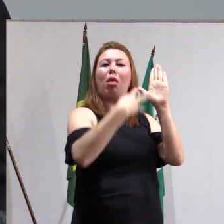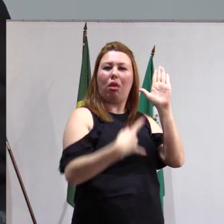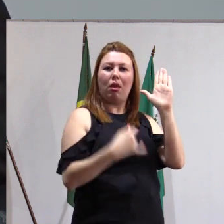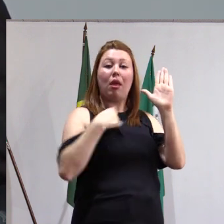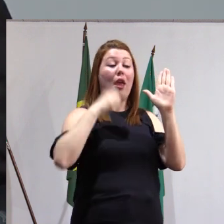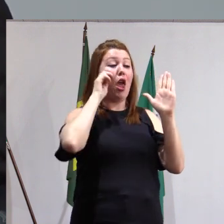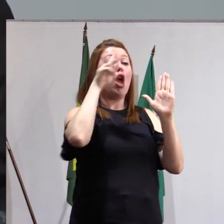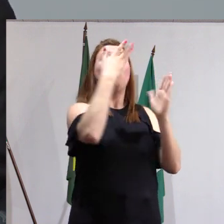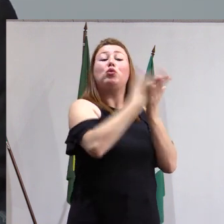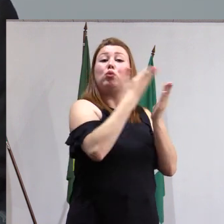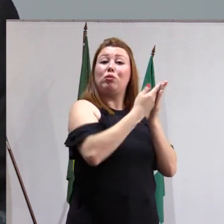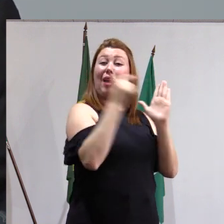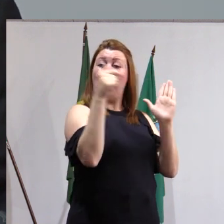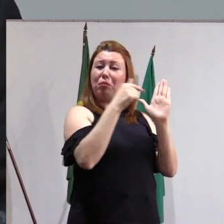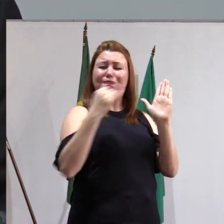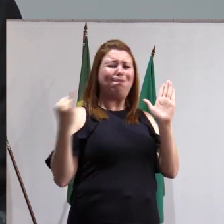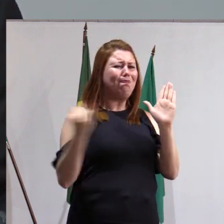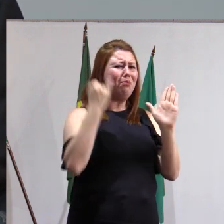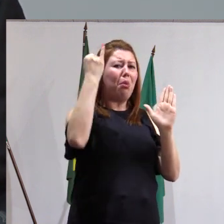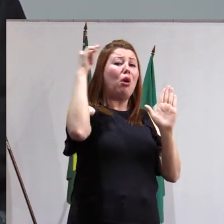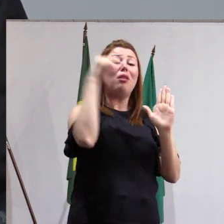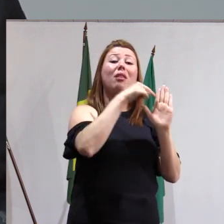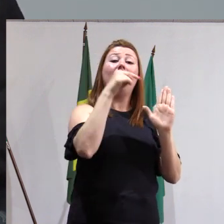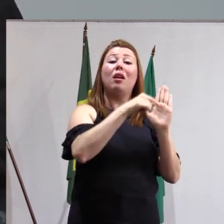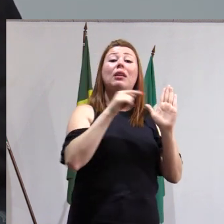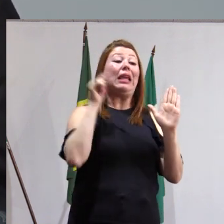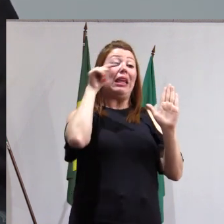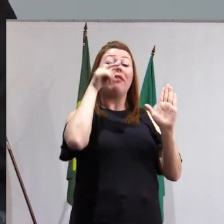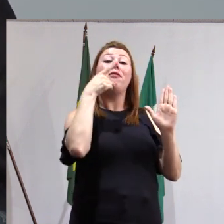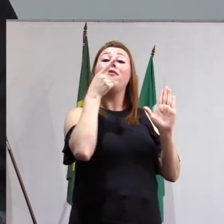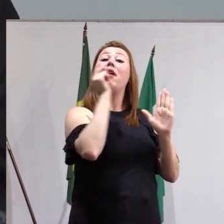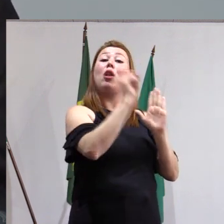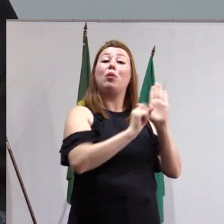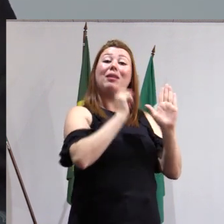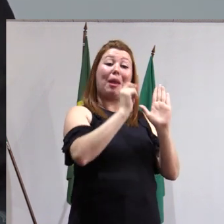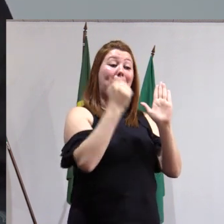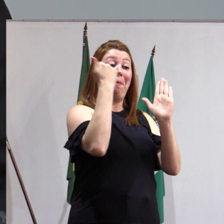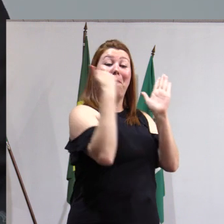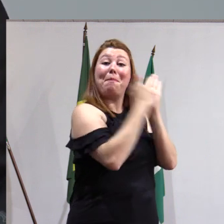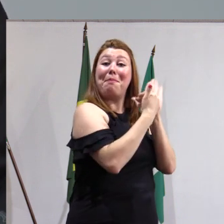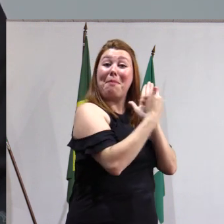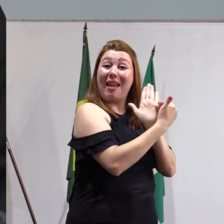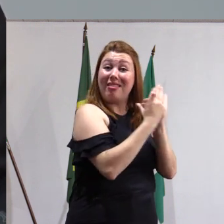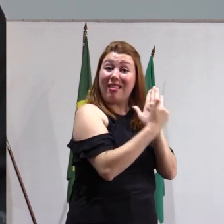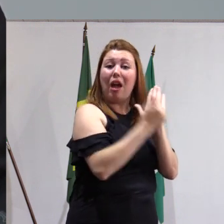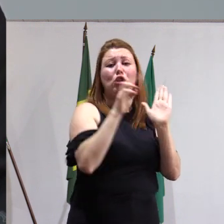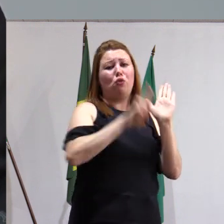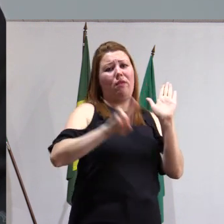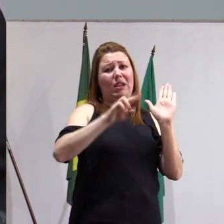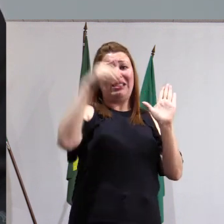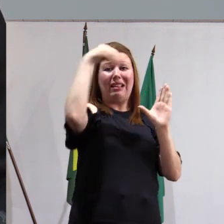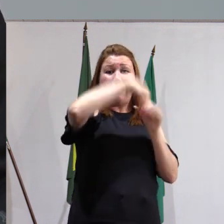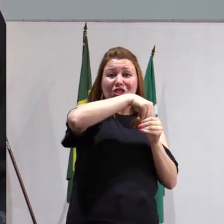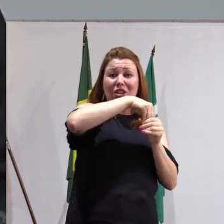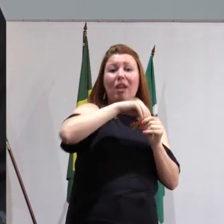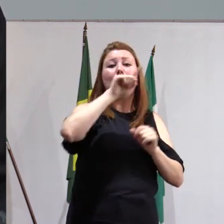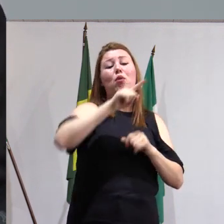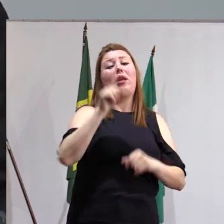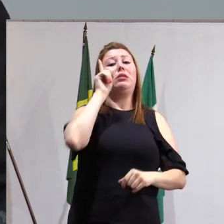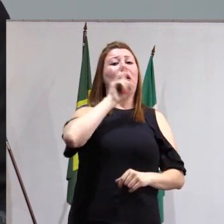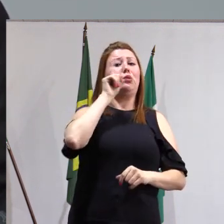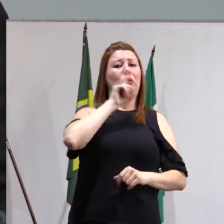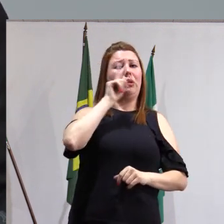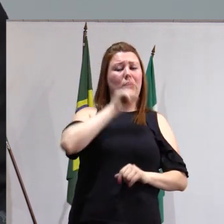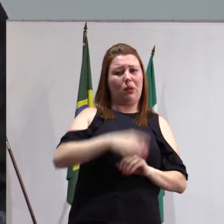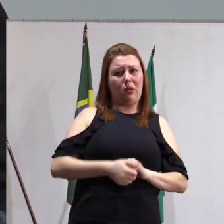Higher Education. Né? E, dentro desse ranking, quase metade das universidades desse ranking são universidades